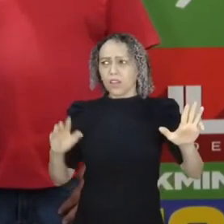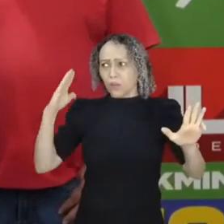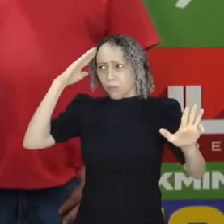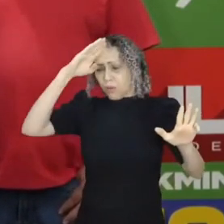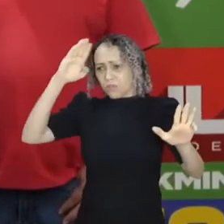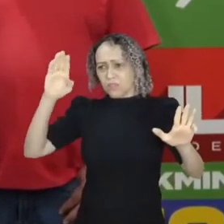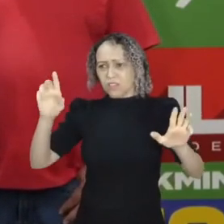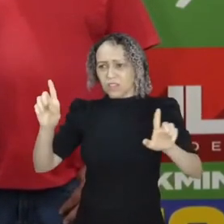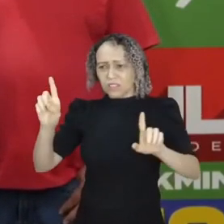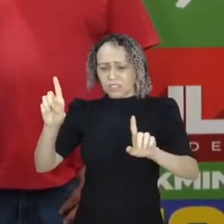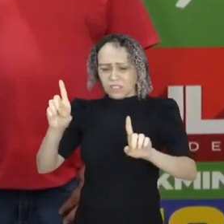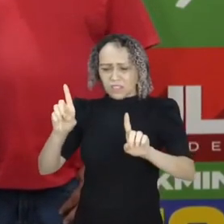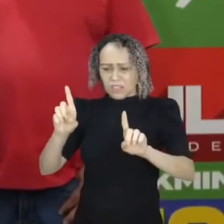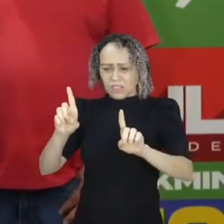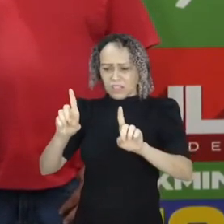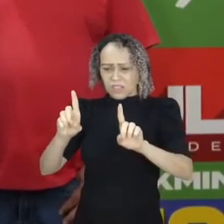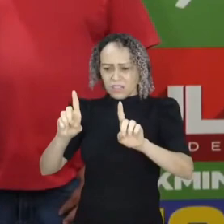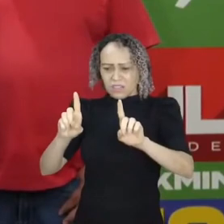senhor está 10 pontos. Mas